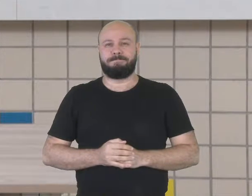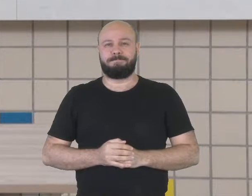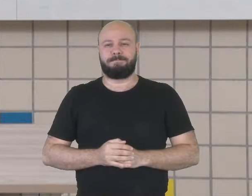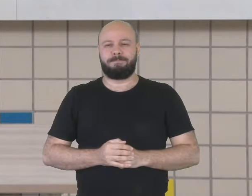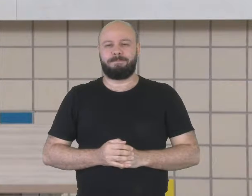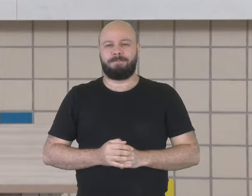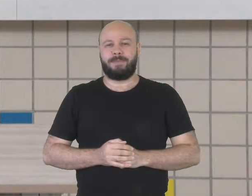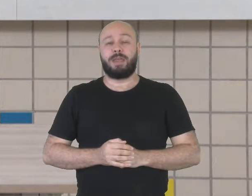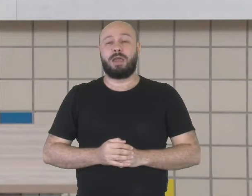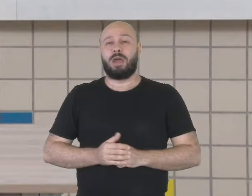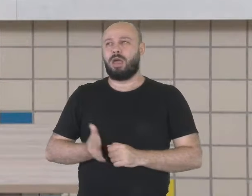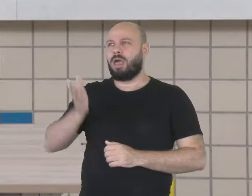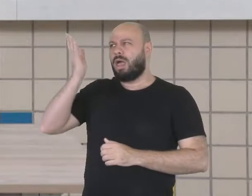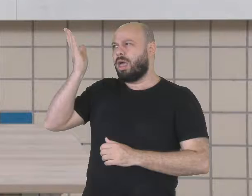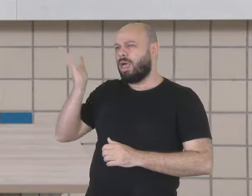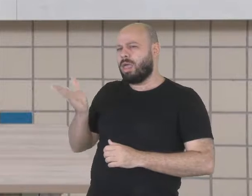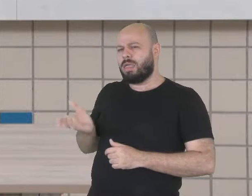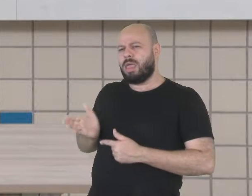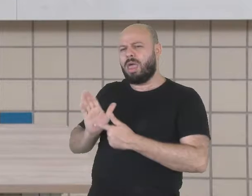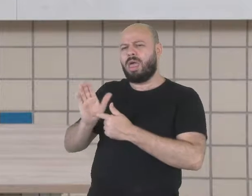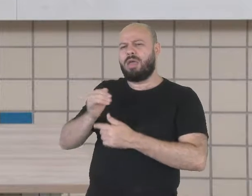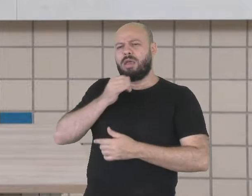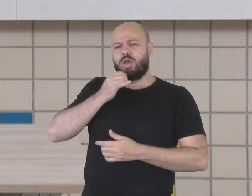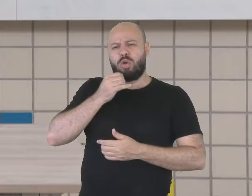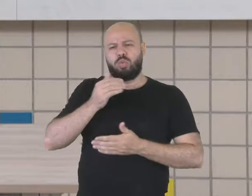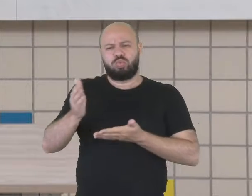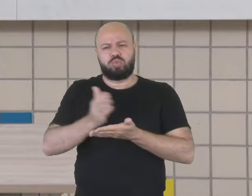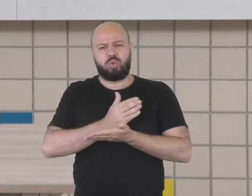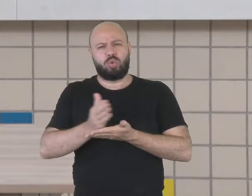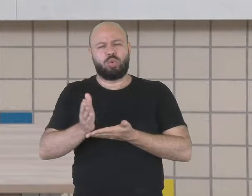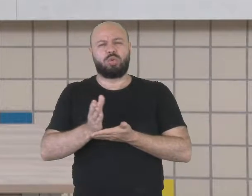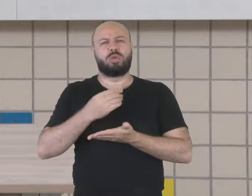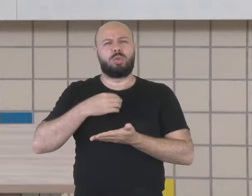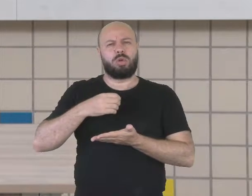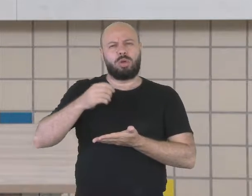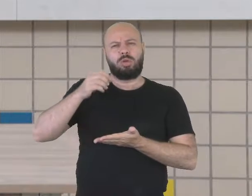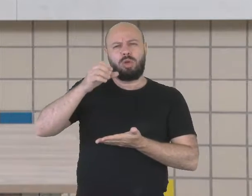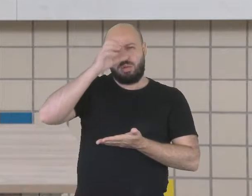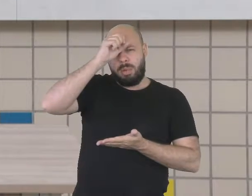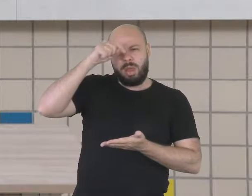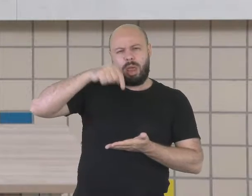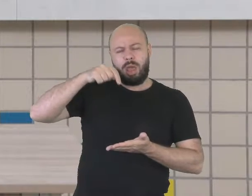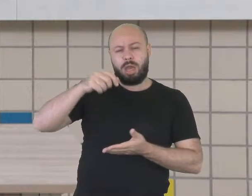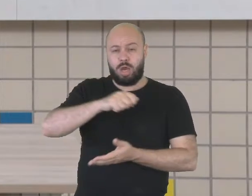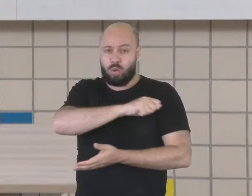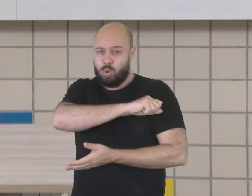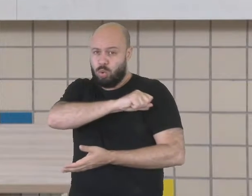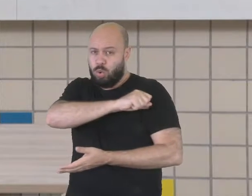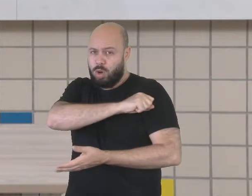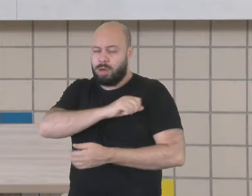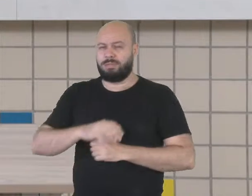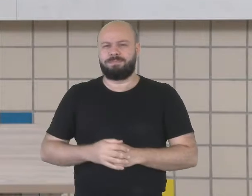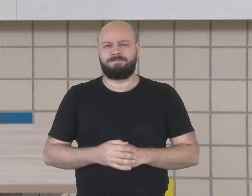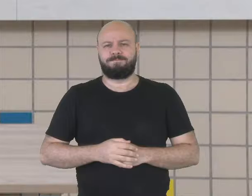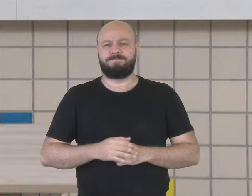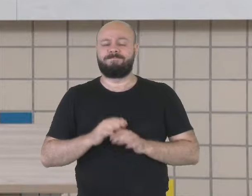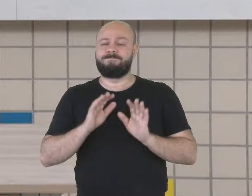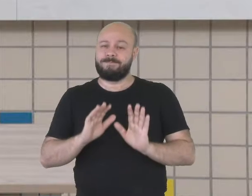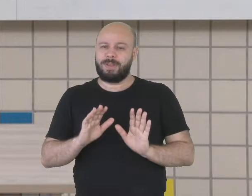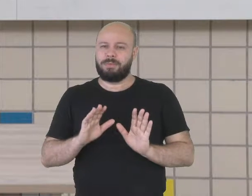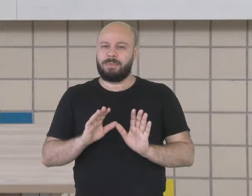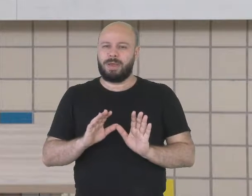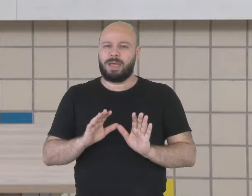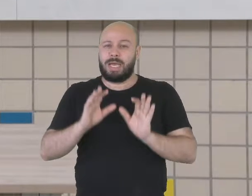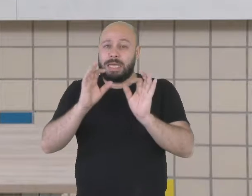Aqui atrás, no quadro, eu coloquei alguns exemplos de algumas coisas que nós vimos no nosso ano, nosso 8º ano. Mas, com